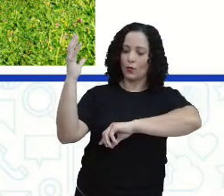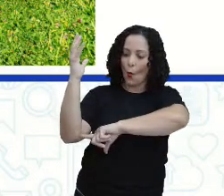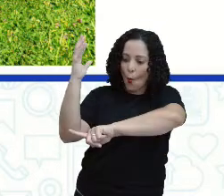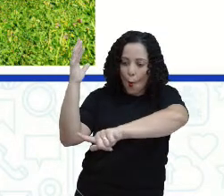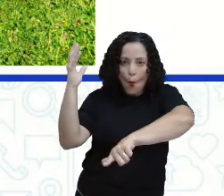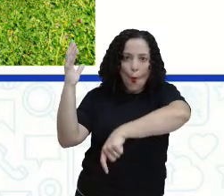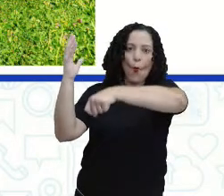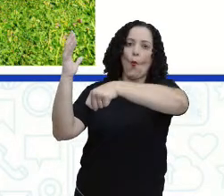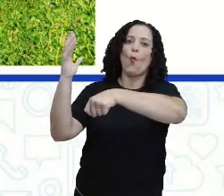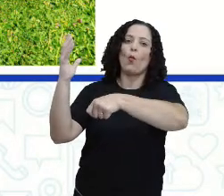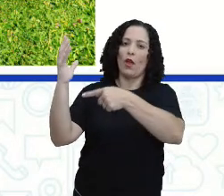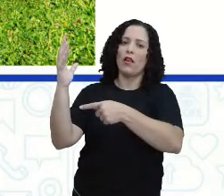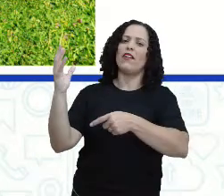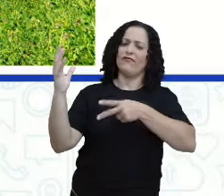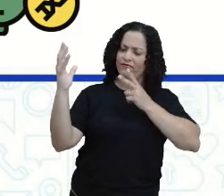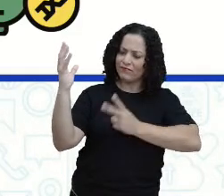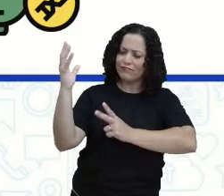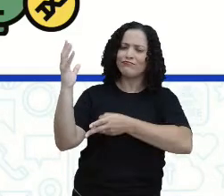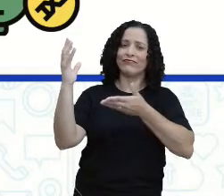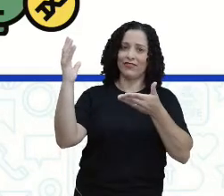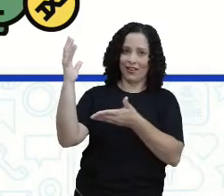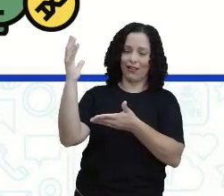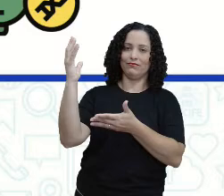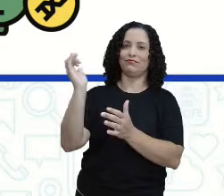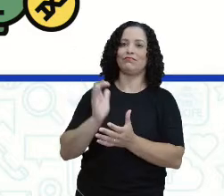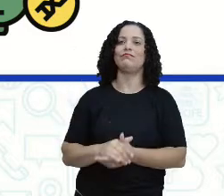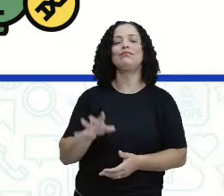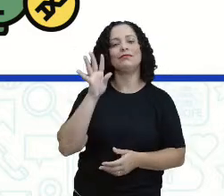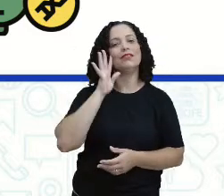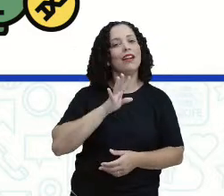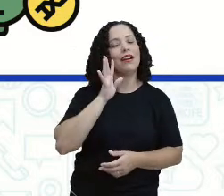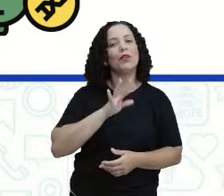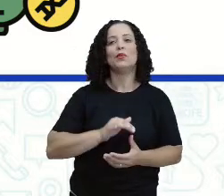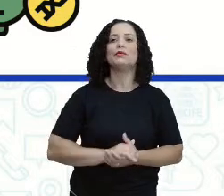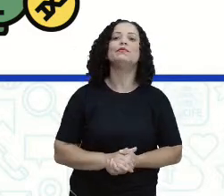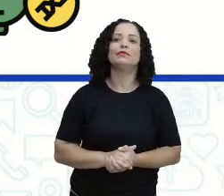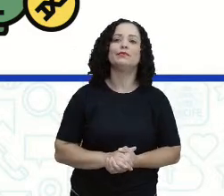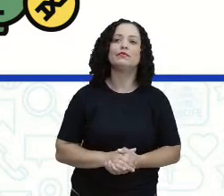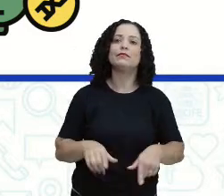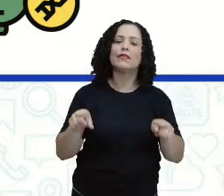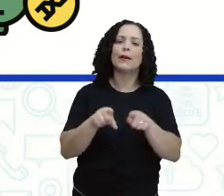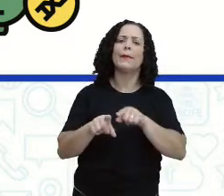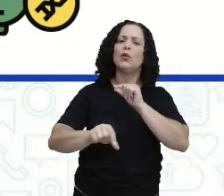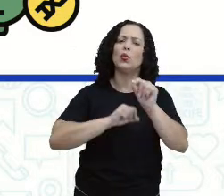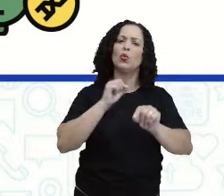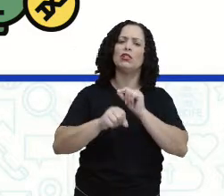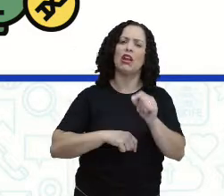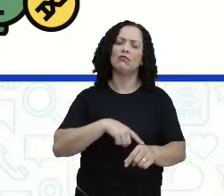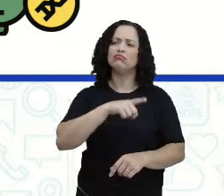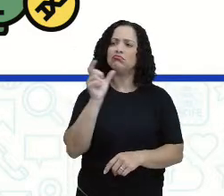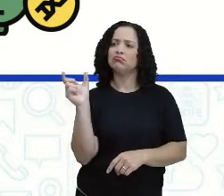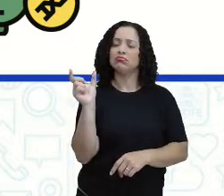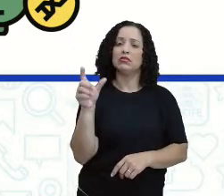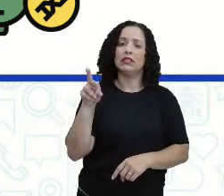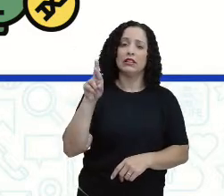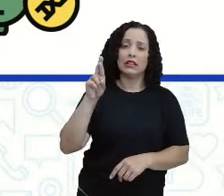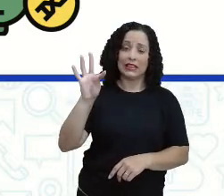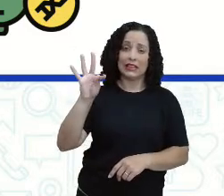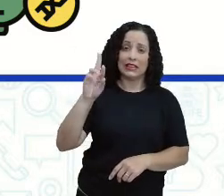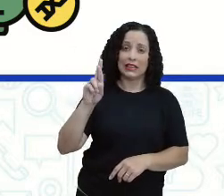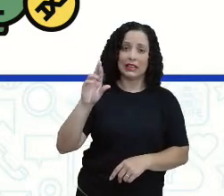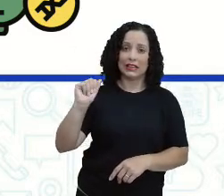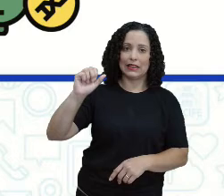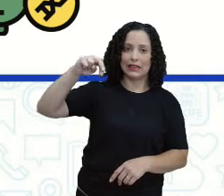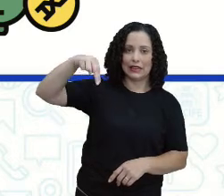quantidade de água, tá certo? Olha que legal isso aí. Os transgênicos, né, utilizam o quê? Gene de